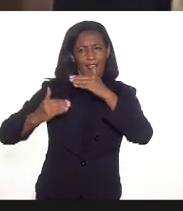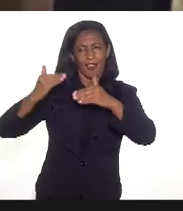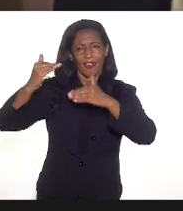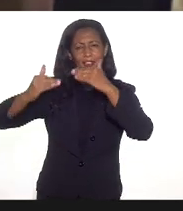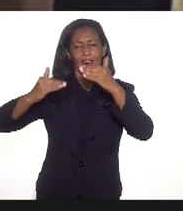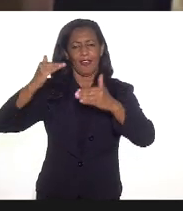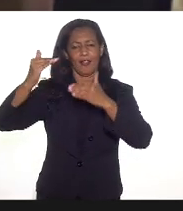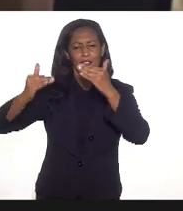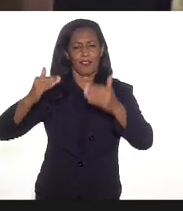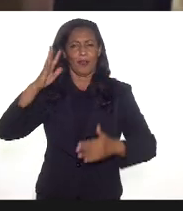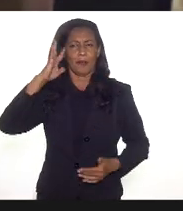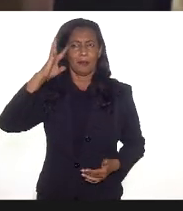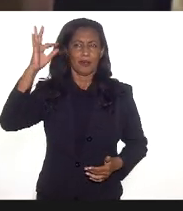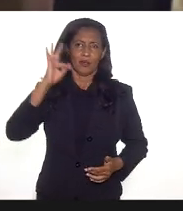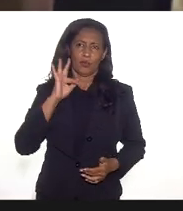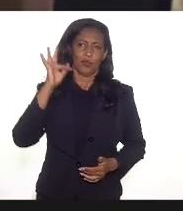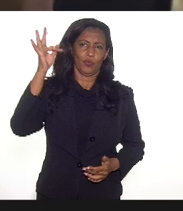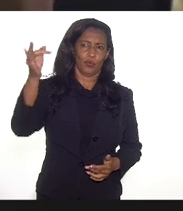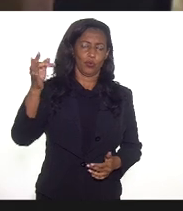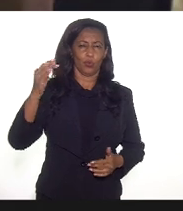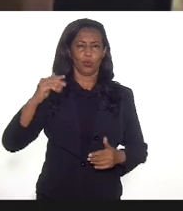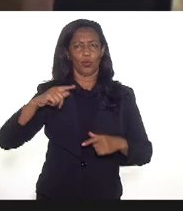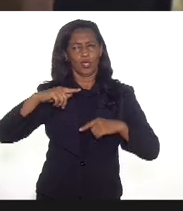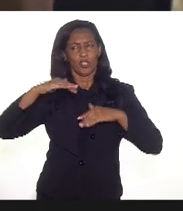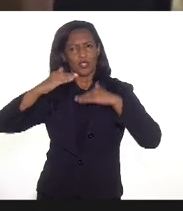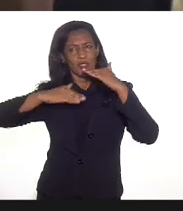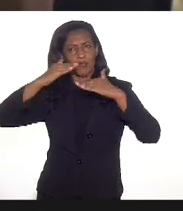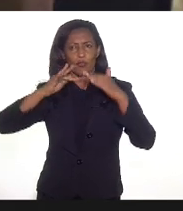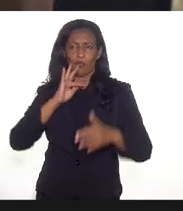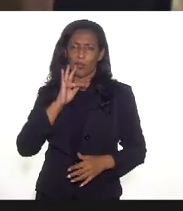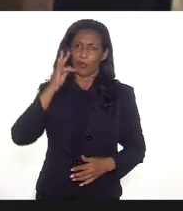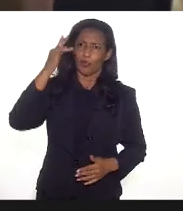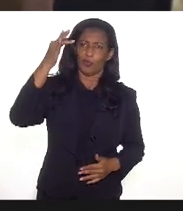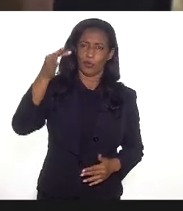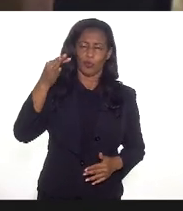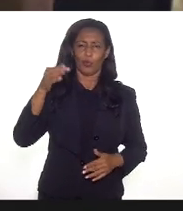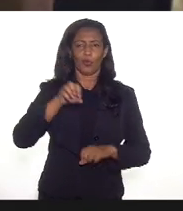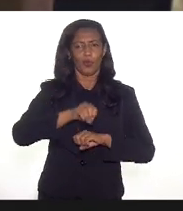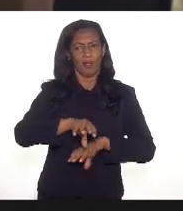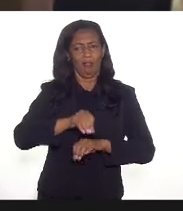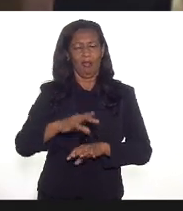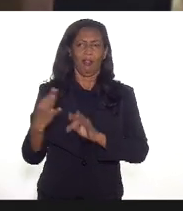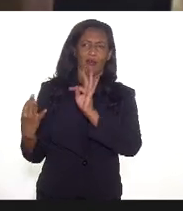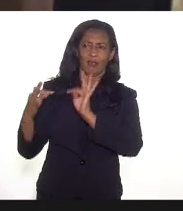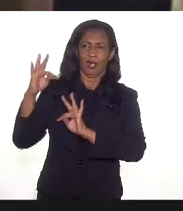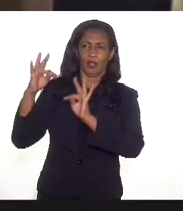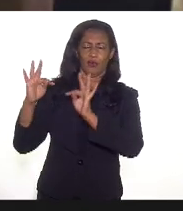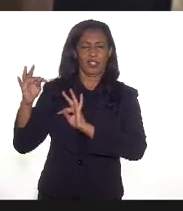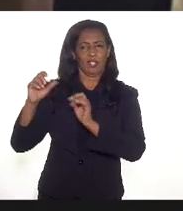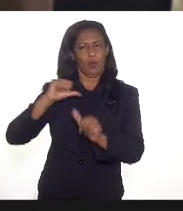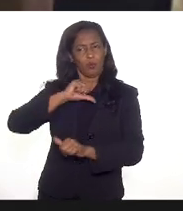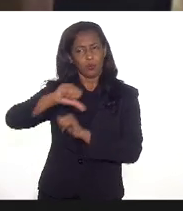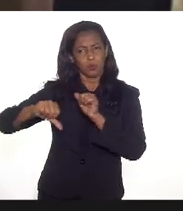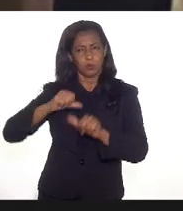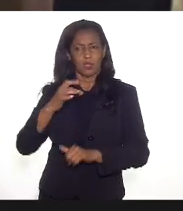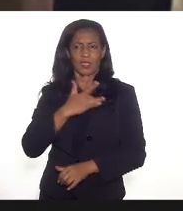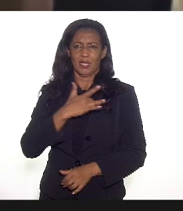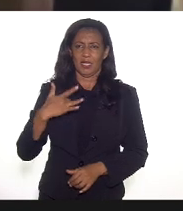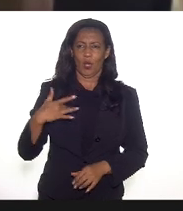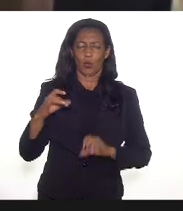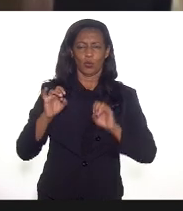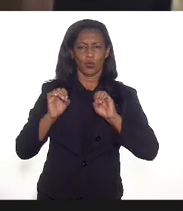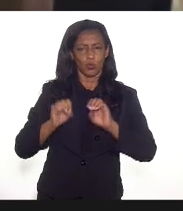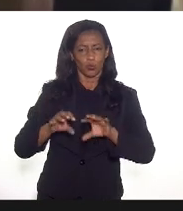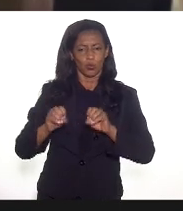com pensamento em estruturas, em desenvolvimento de um futuro, a partir da educação, tecnologia, inovação, saúde, educação e